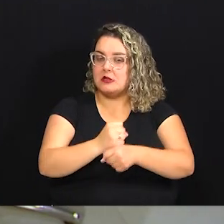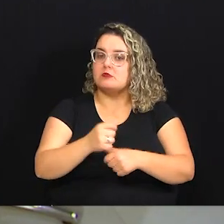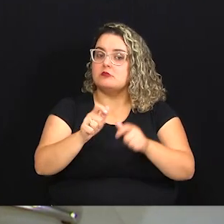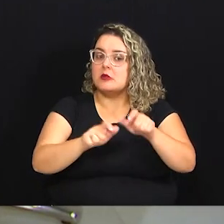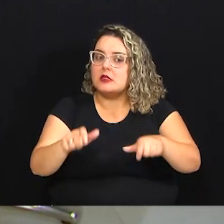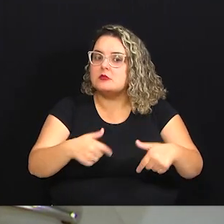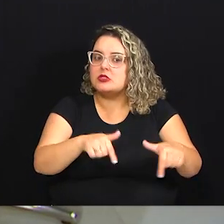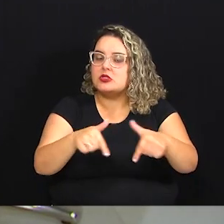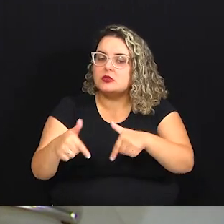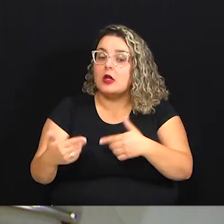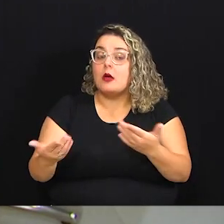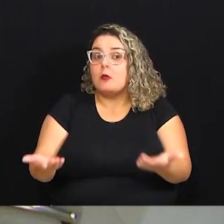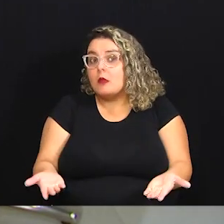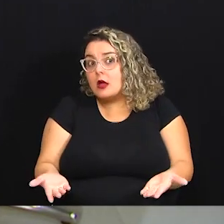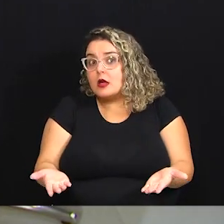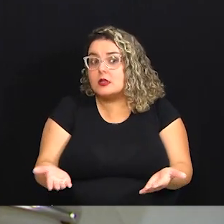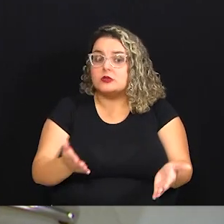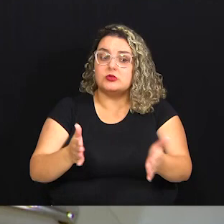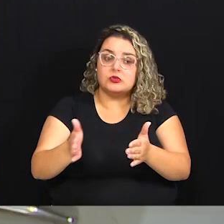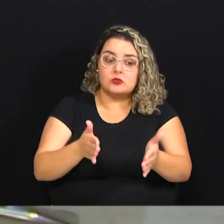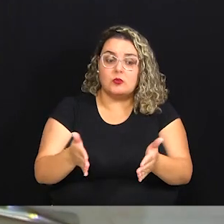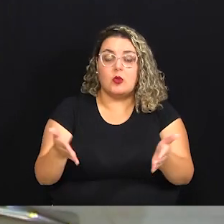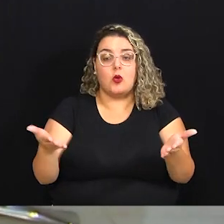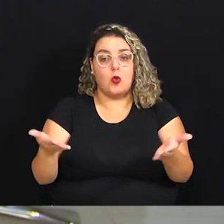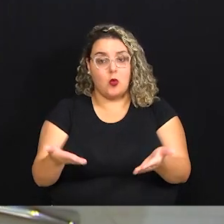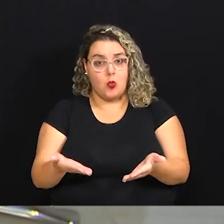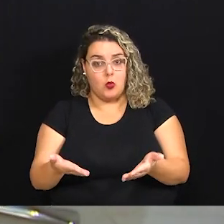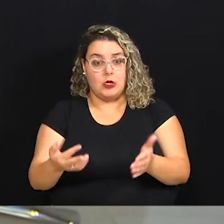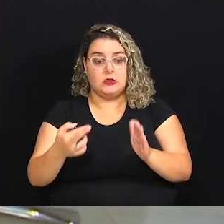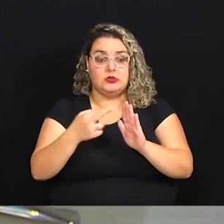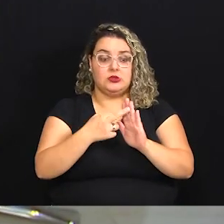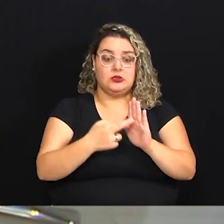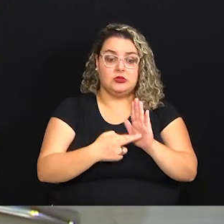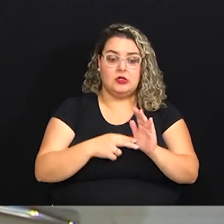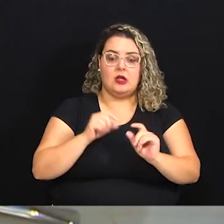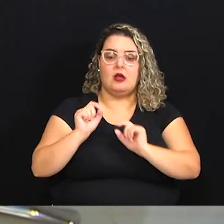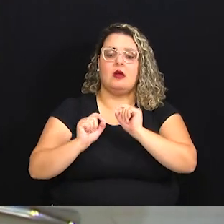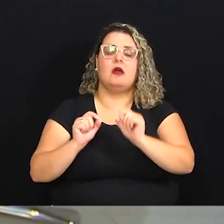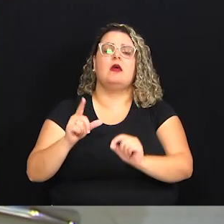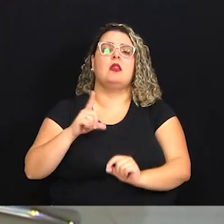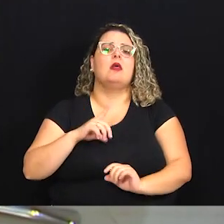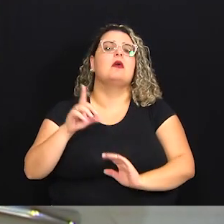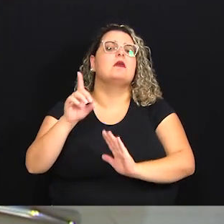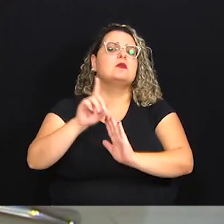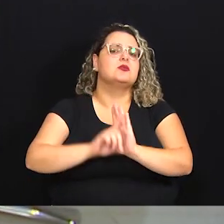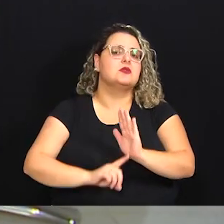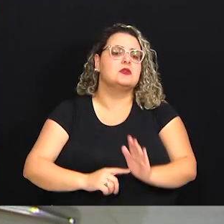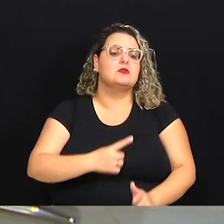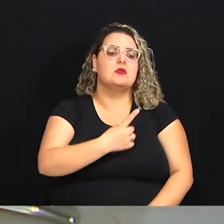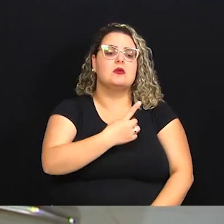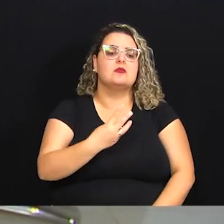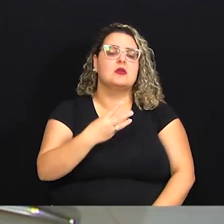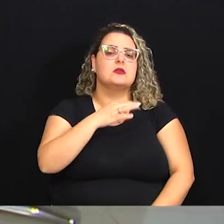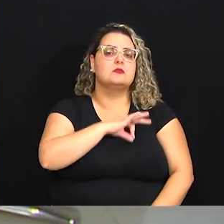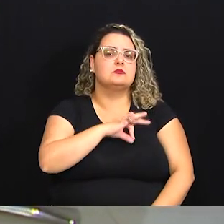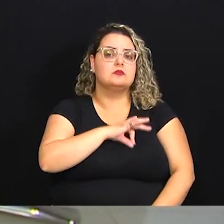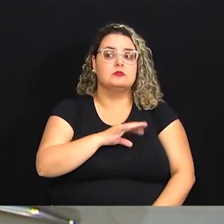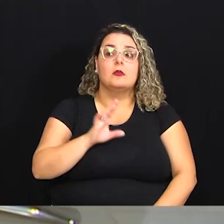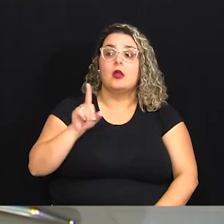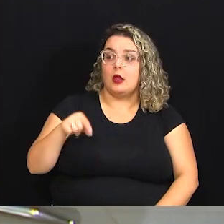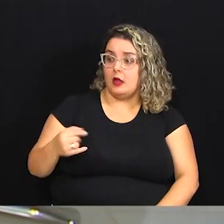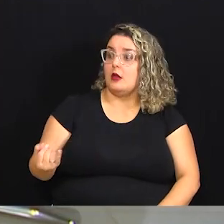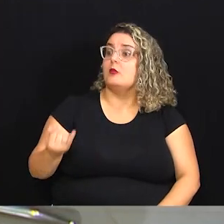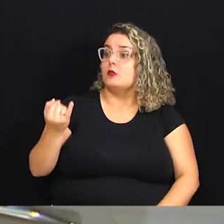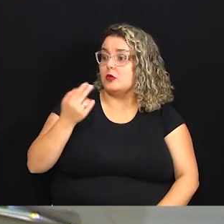trabalhador. Mas no momento que a gente está hoje, com as regras que tem, quem tem direito ao 13º? Olha, primeiro